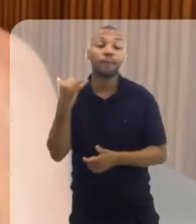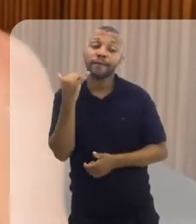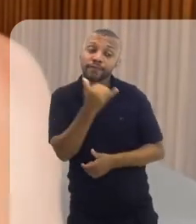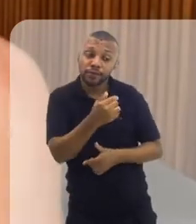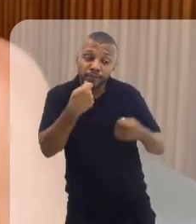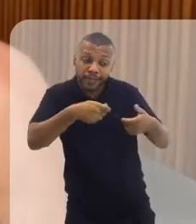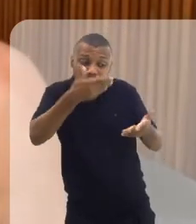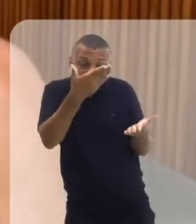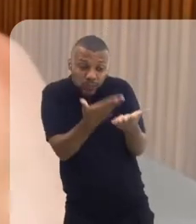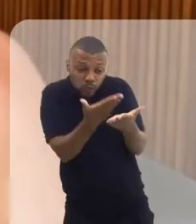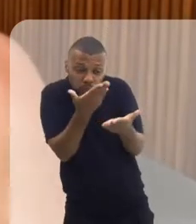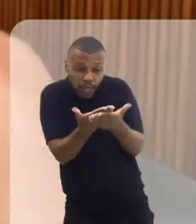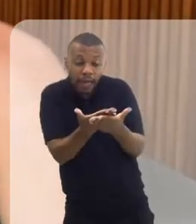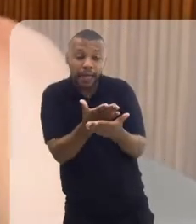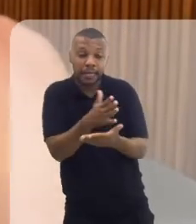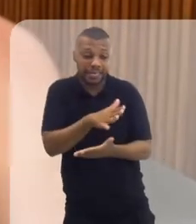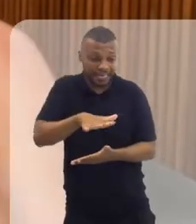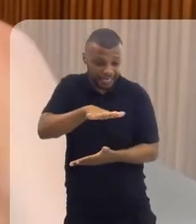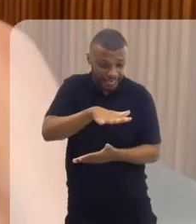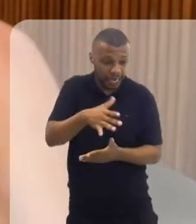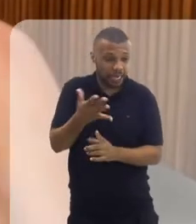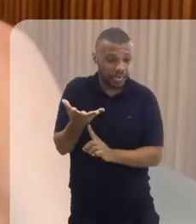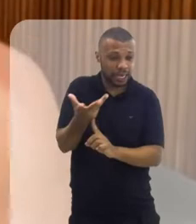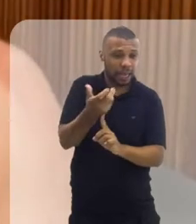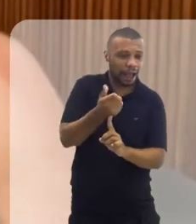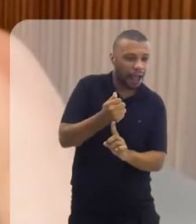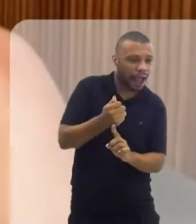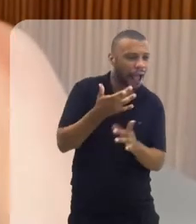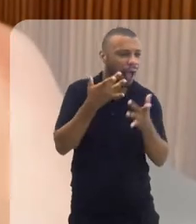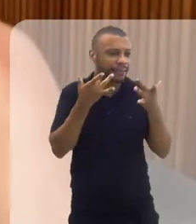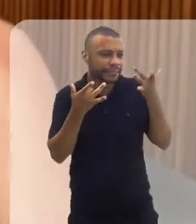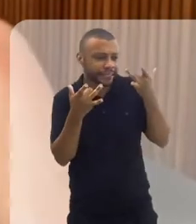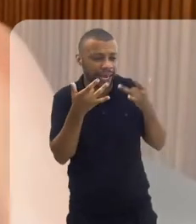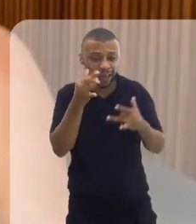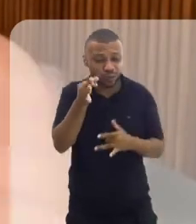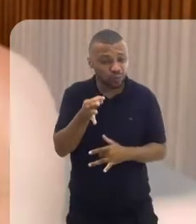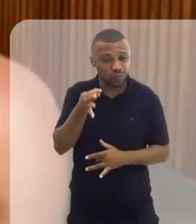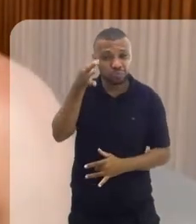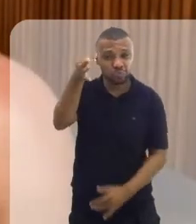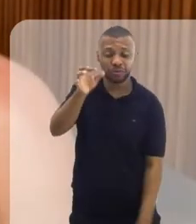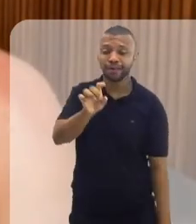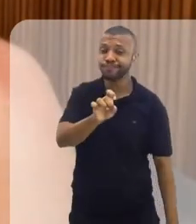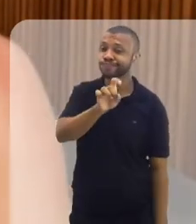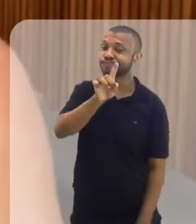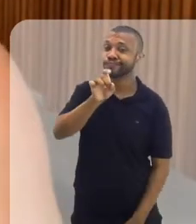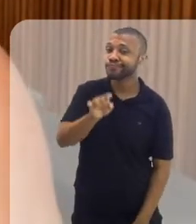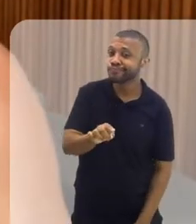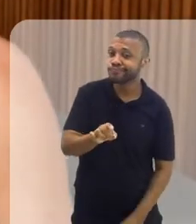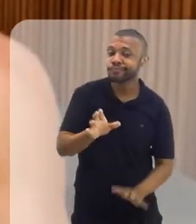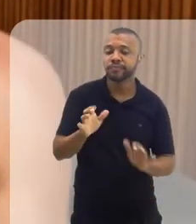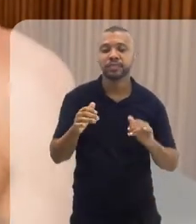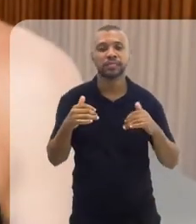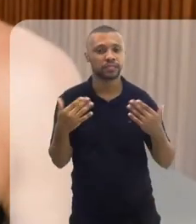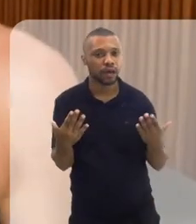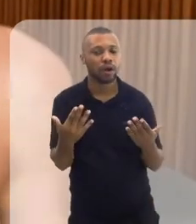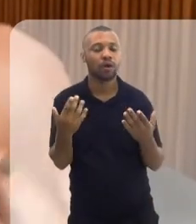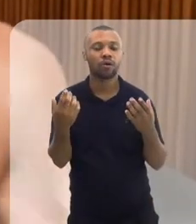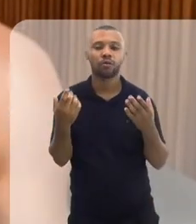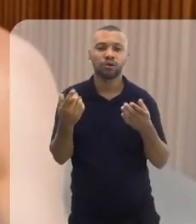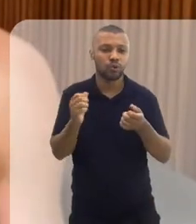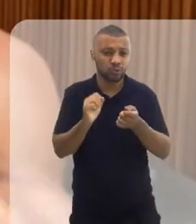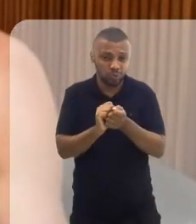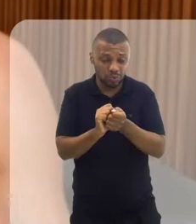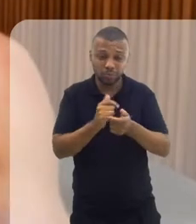você tem que estudar esse mundo artístico, você não sabe o que vai dar. E eu acabei